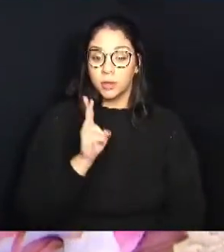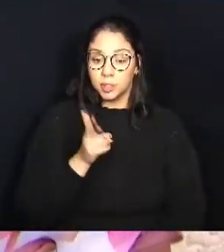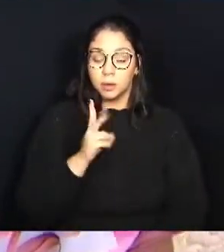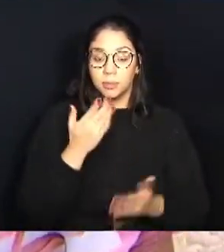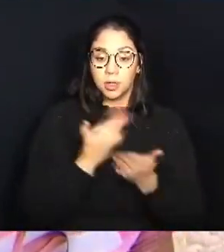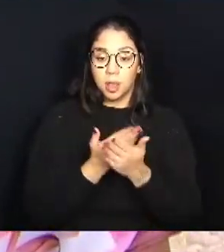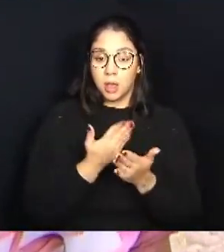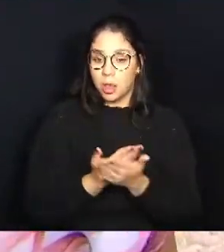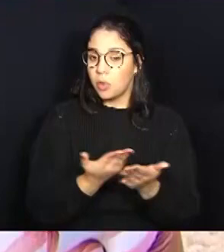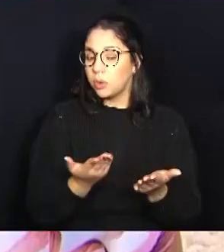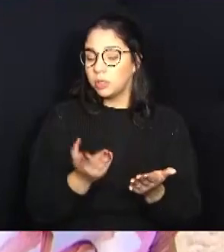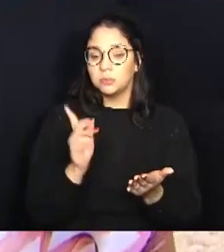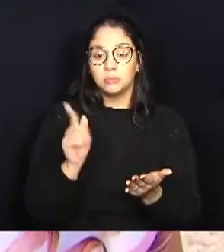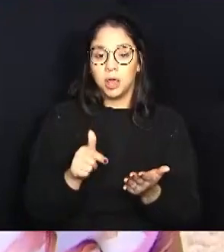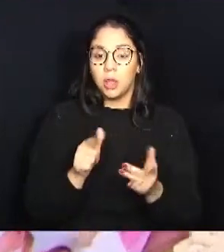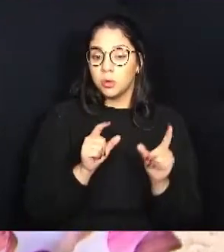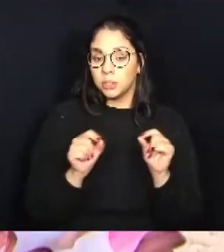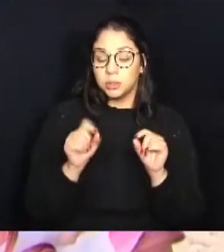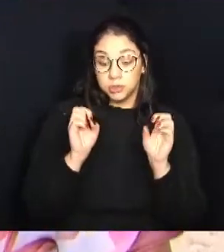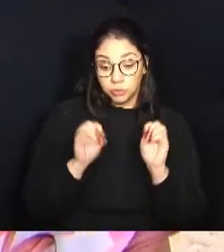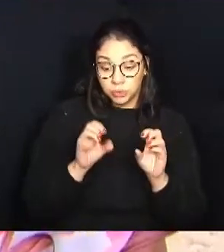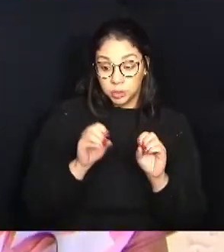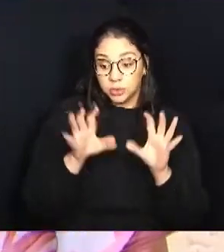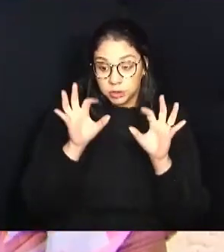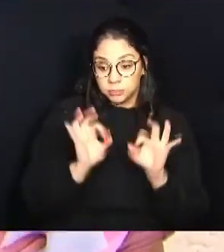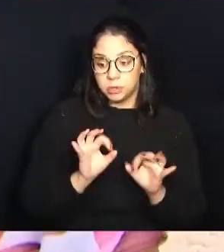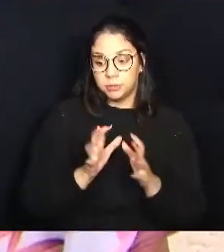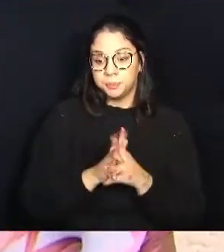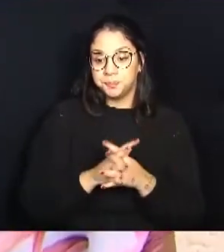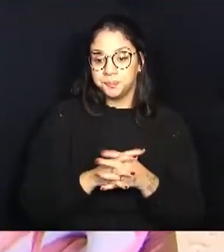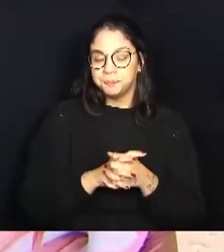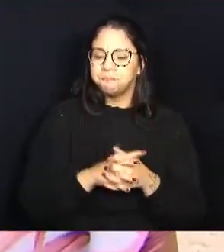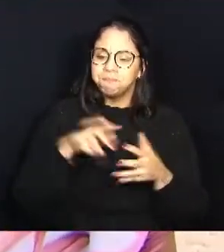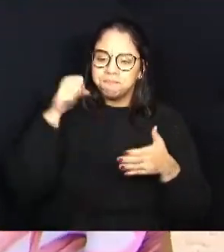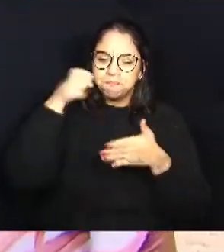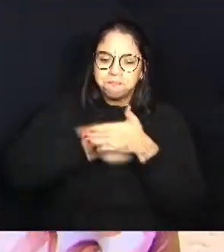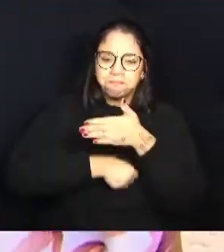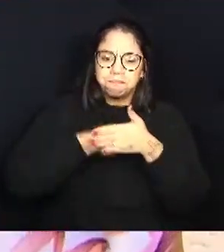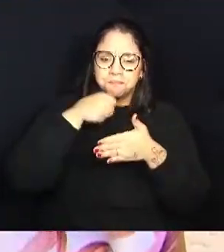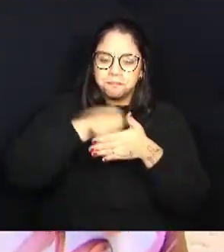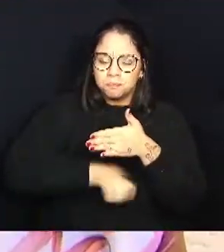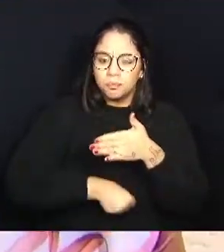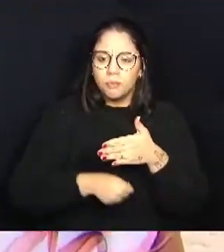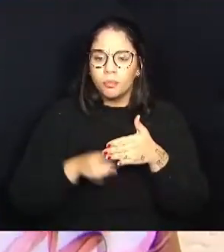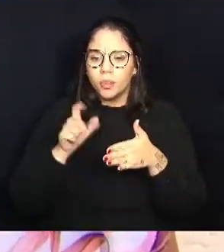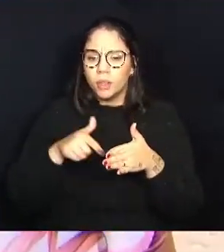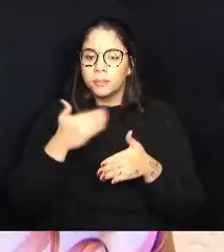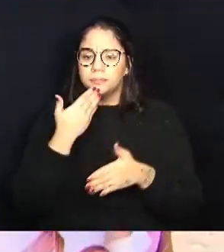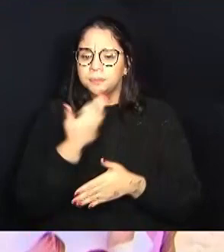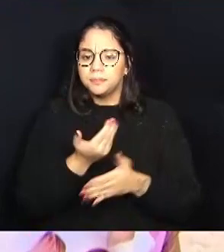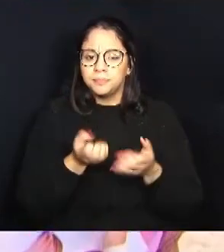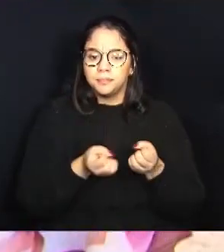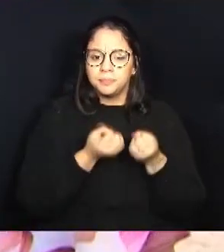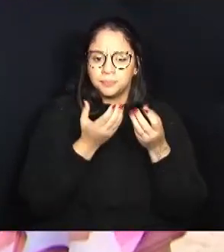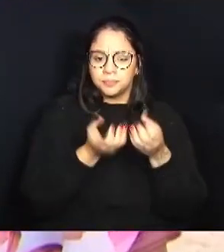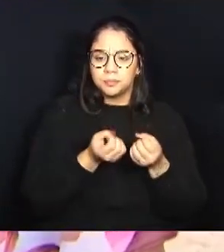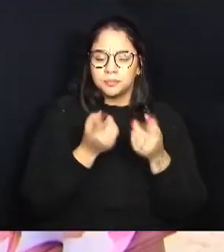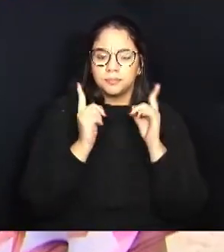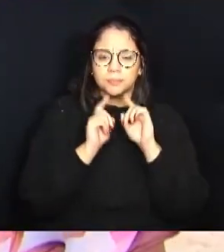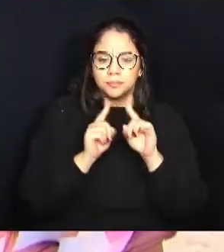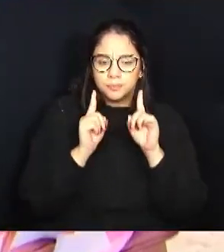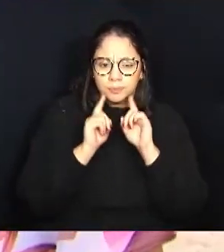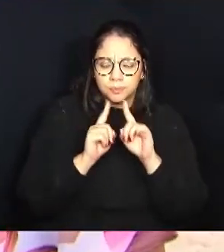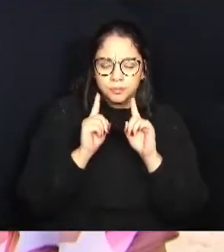aulas, enfim, são educadoras de fato. Essa luta e esse requerimento, questionando o